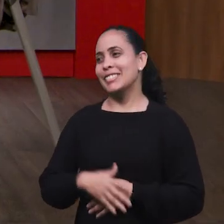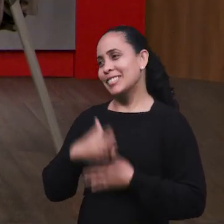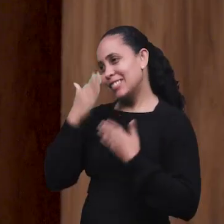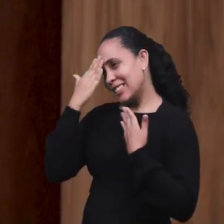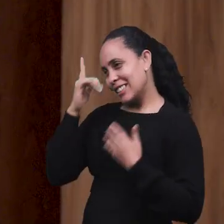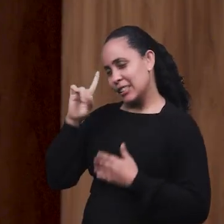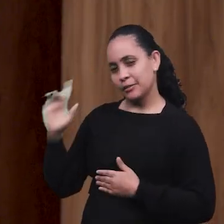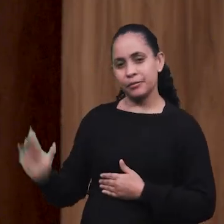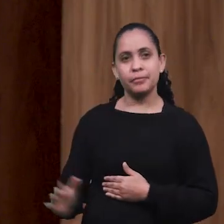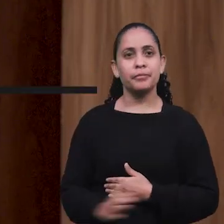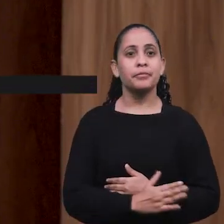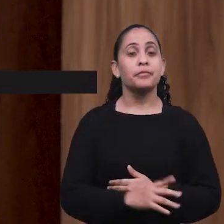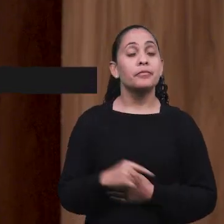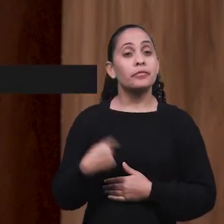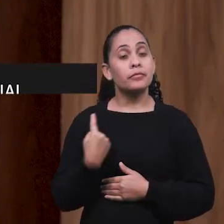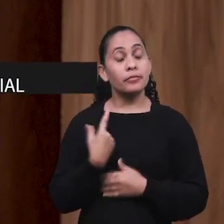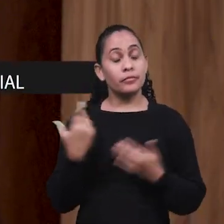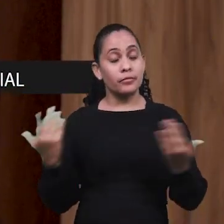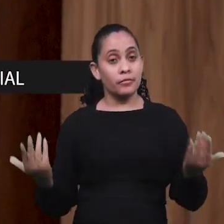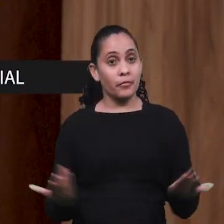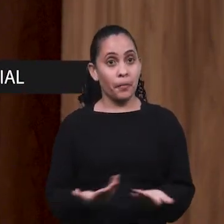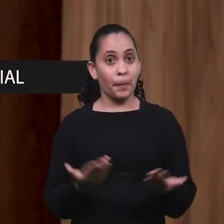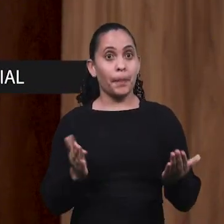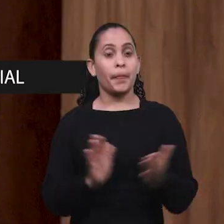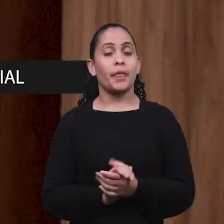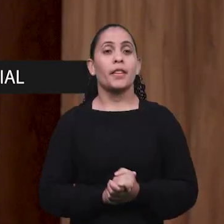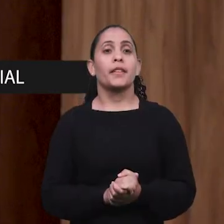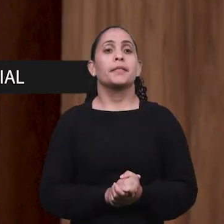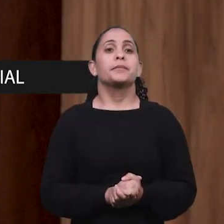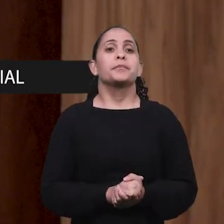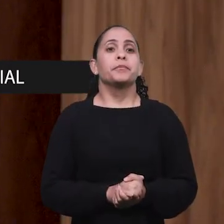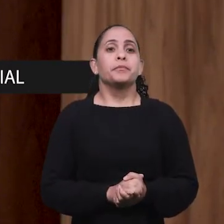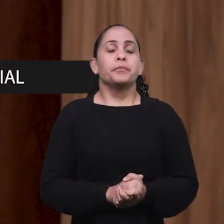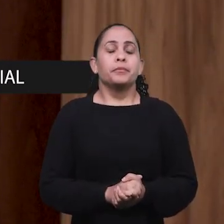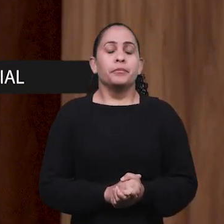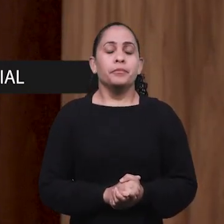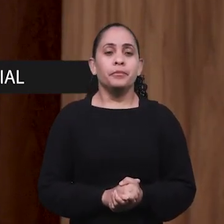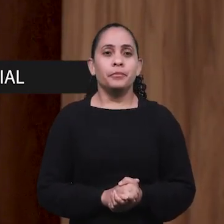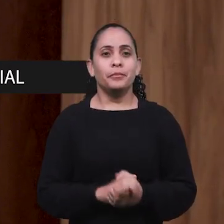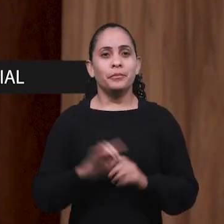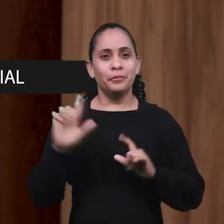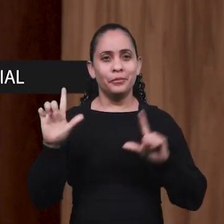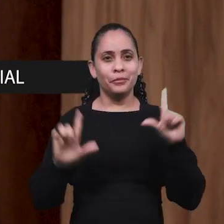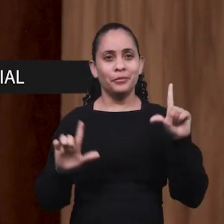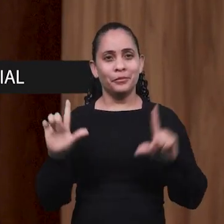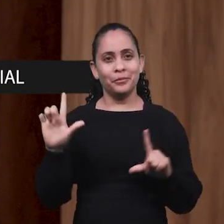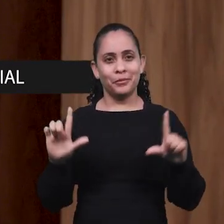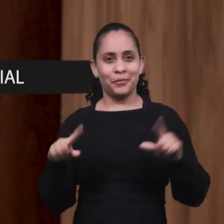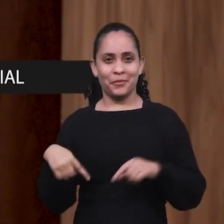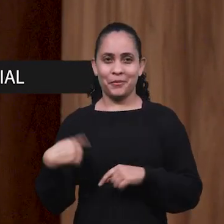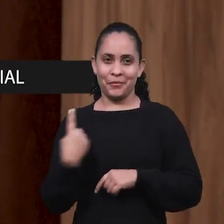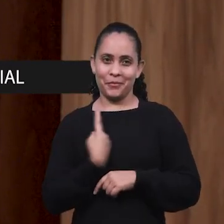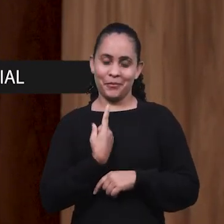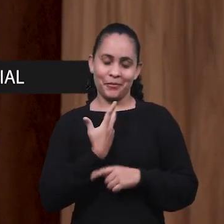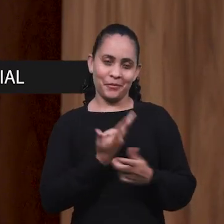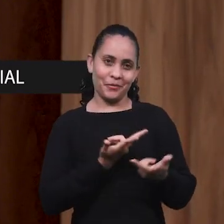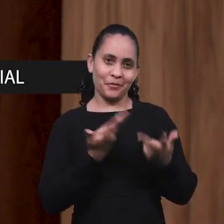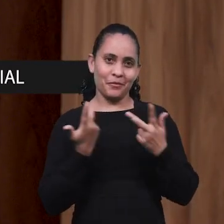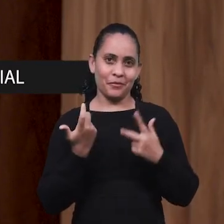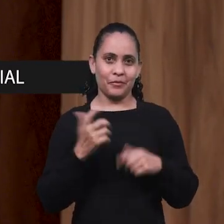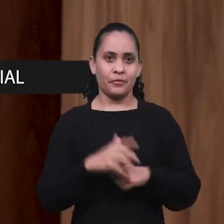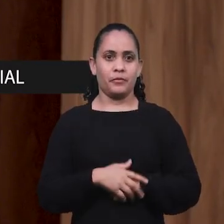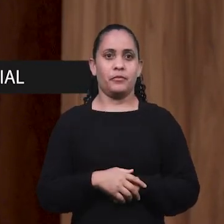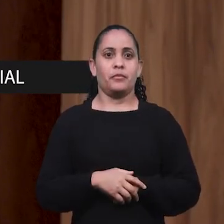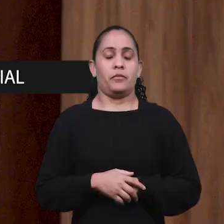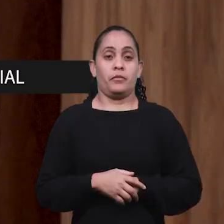Deus. Mas vem lá, nós estamos dentro desse programa, né? E nós temos visto que esse